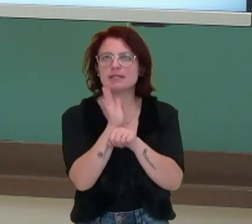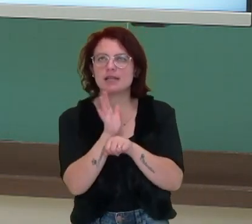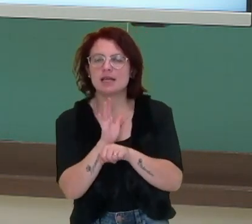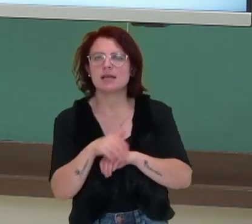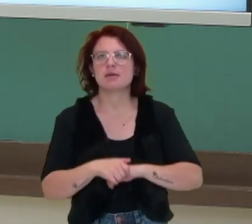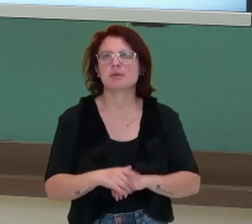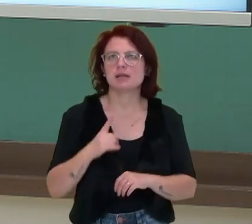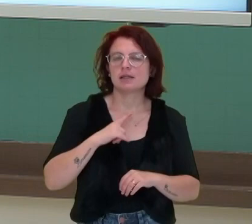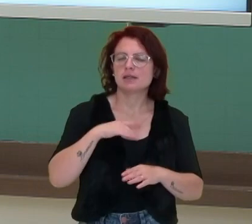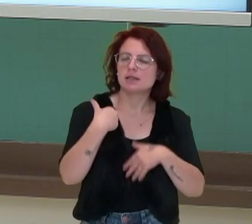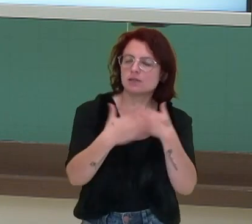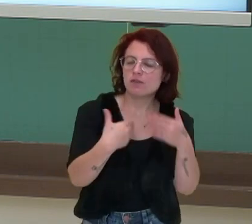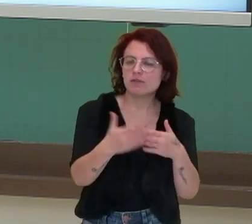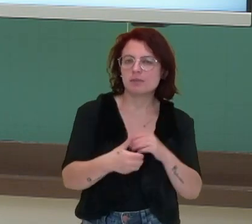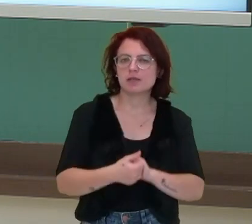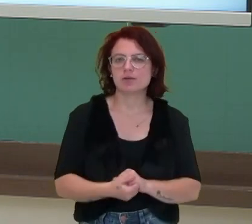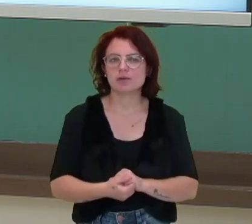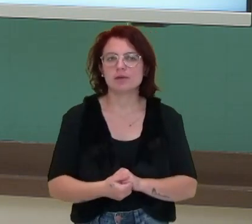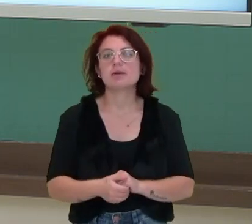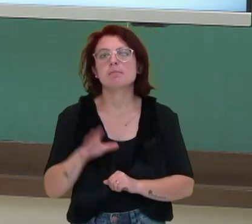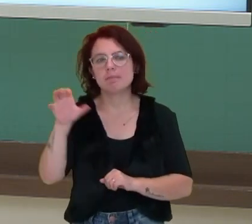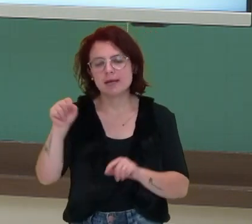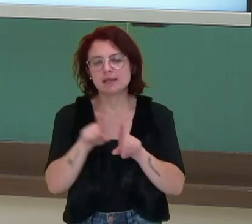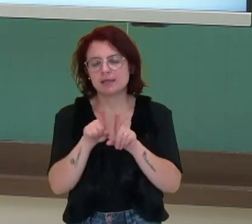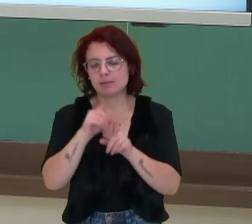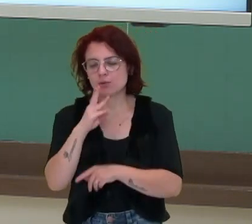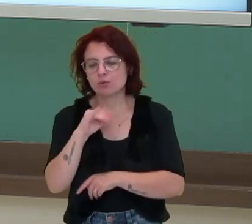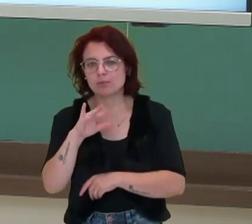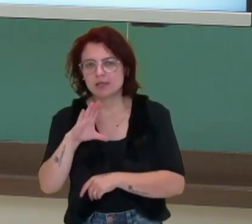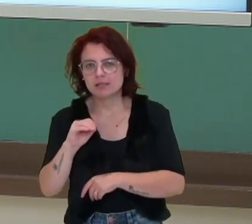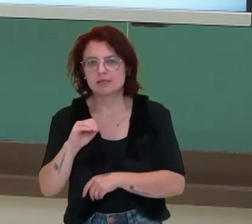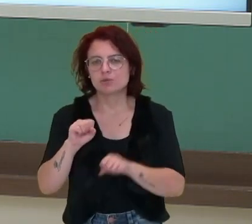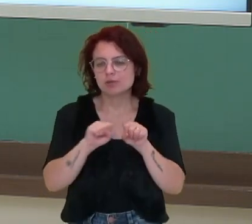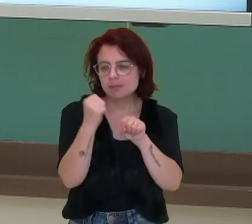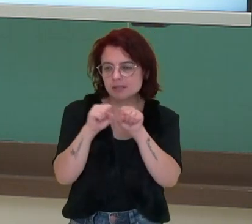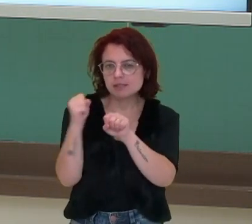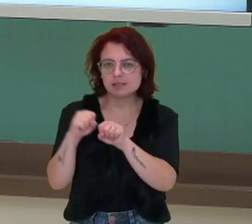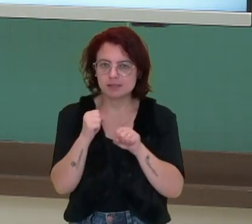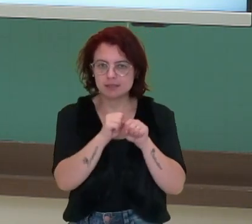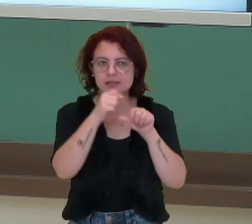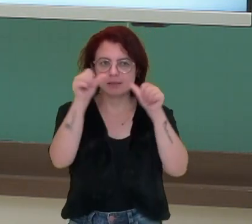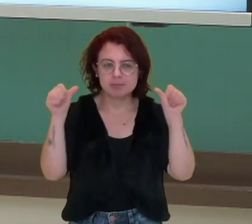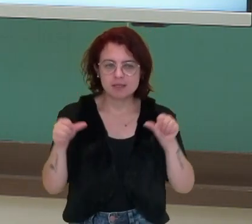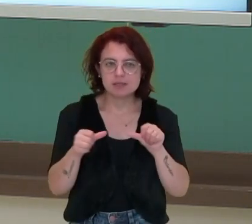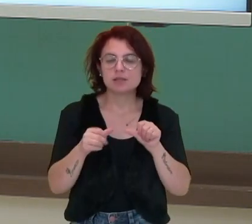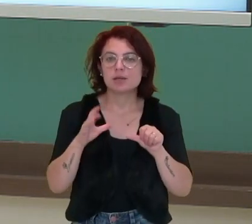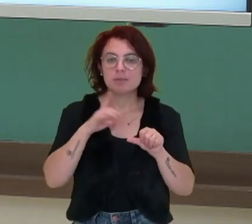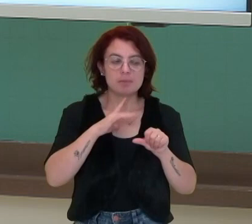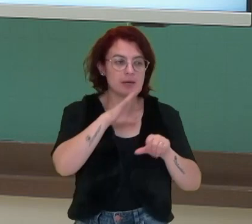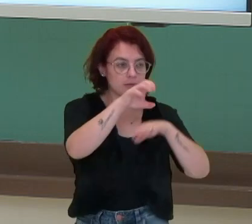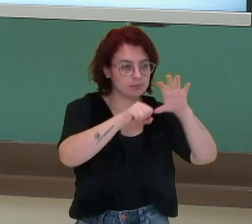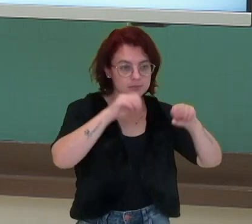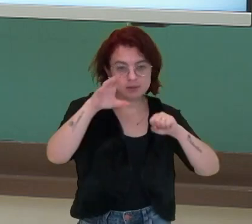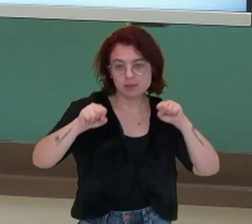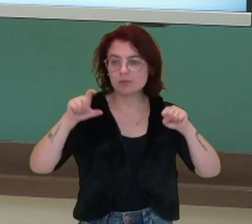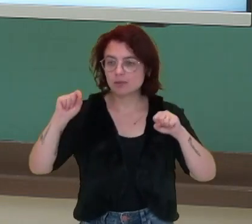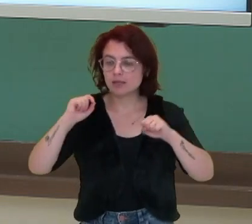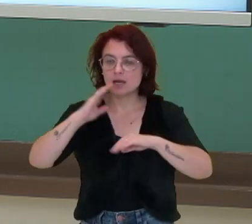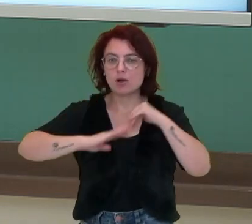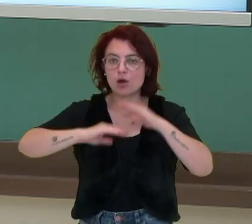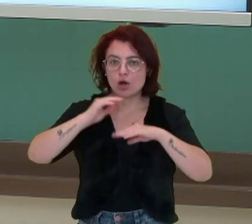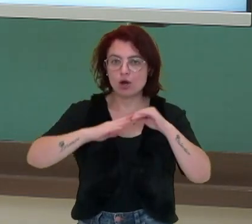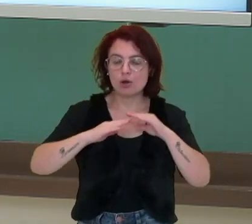então eles pegam o movimento. Eles pegam bastante do cubismo também, fragmentação da imagem. Eles começam a trazer um tipo de obra, de arte, que enfatiza exatamente essa